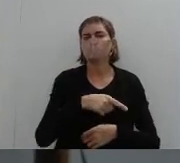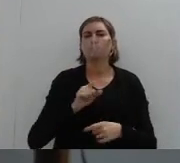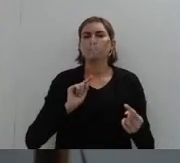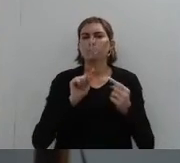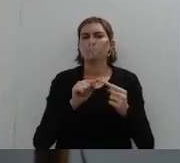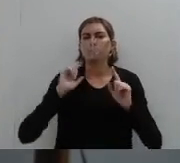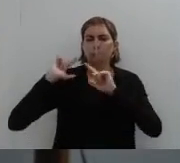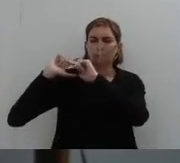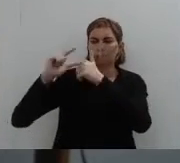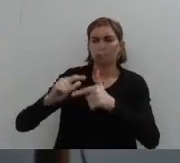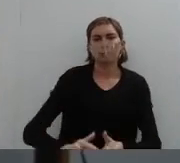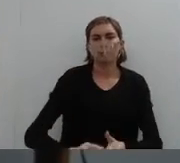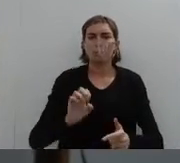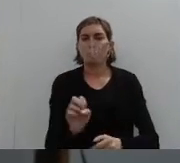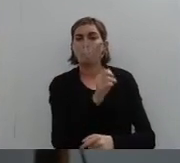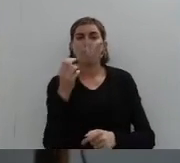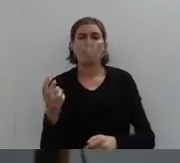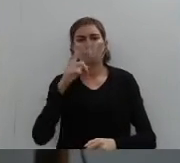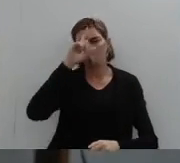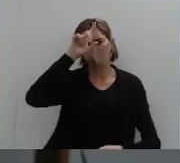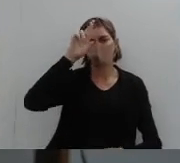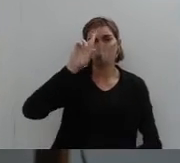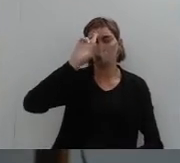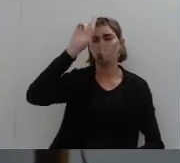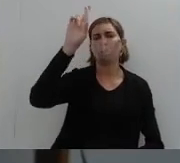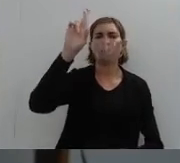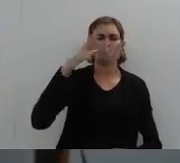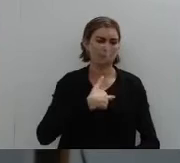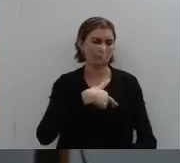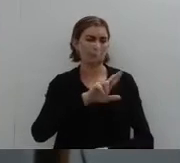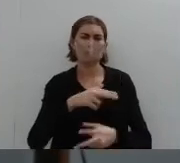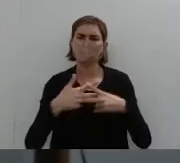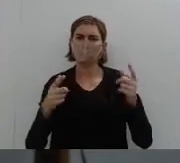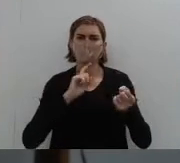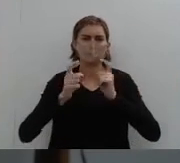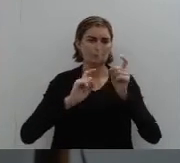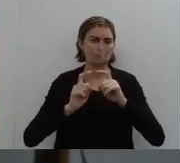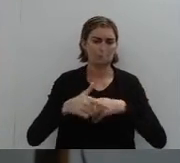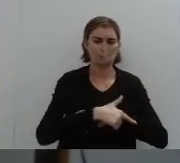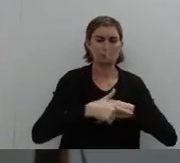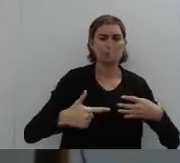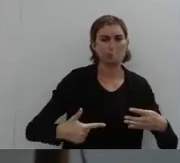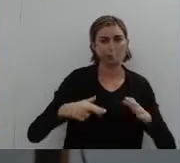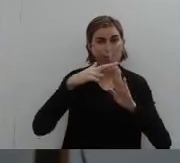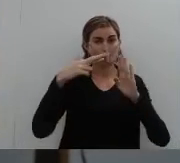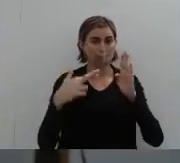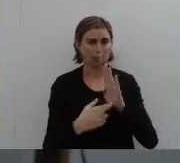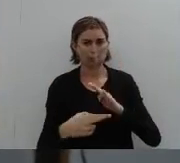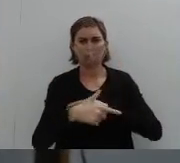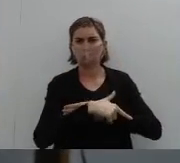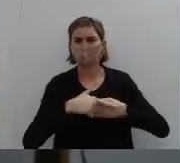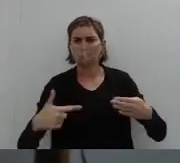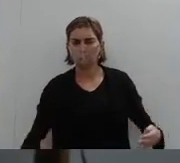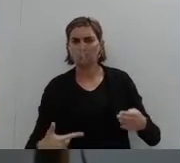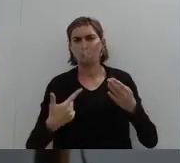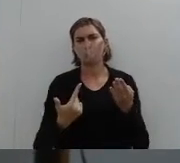à tradição ou a uma autoridade religiosa. Não se discute moral. Regras morais,